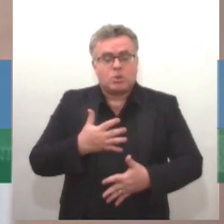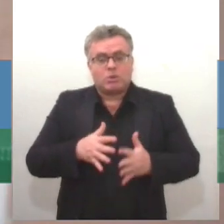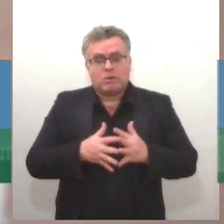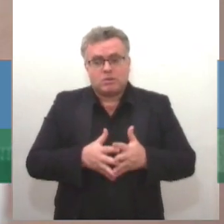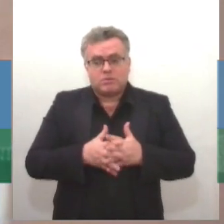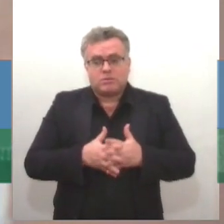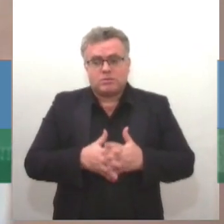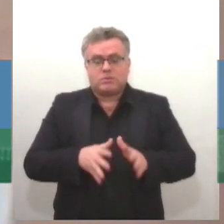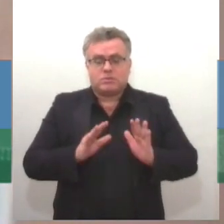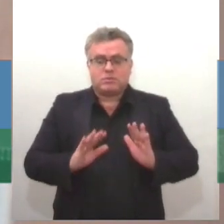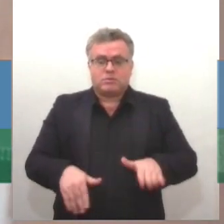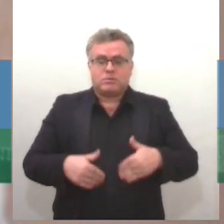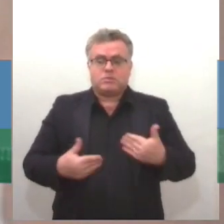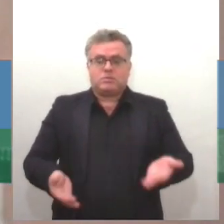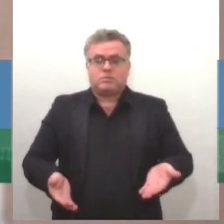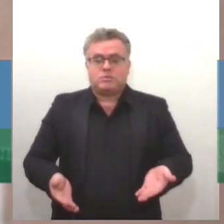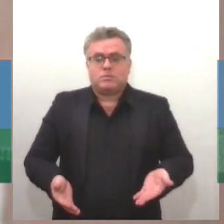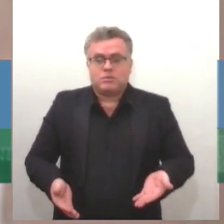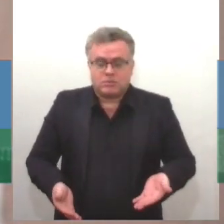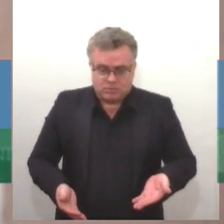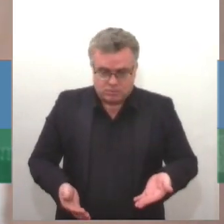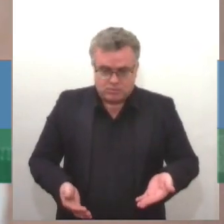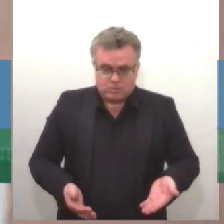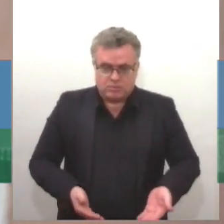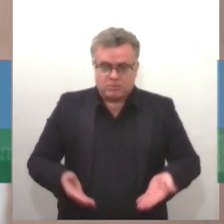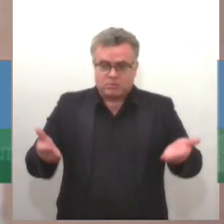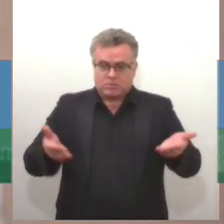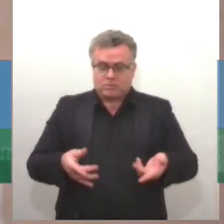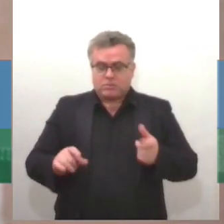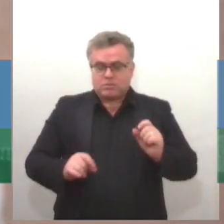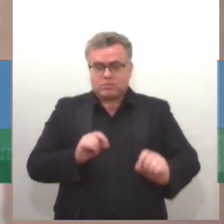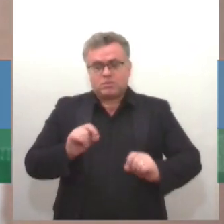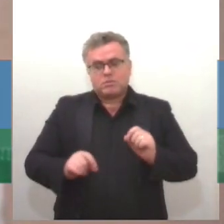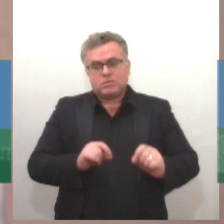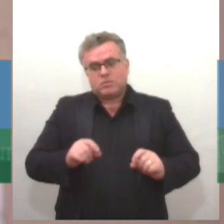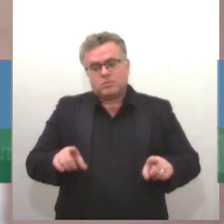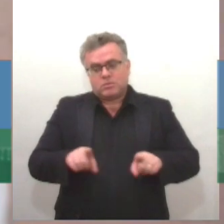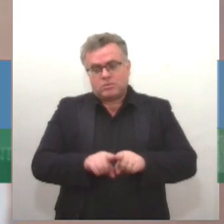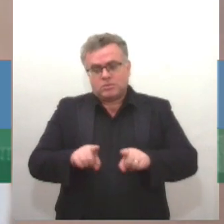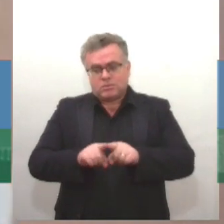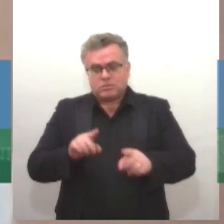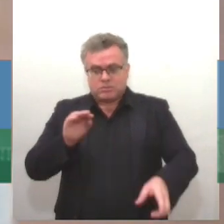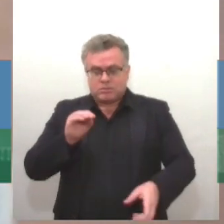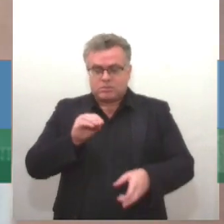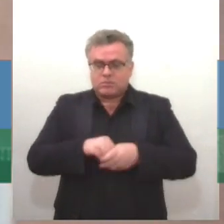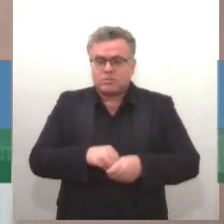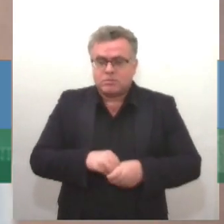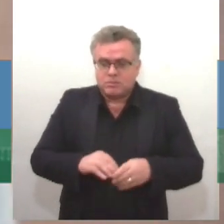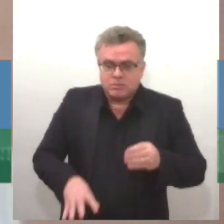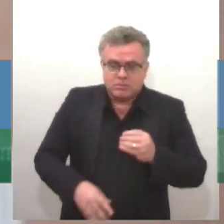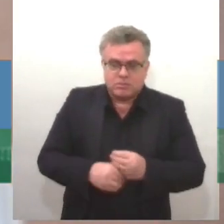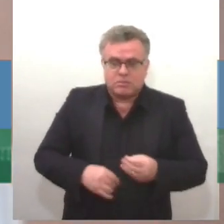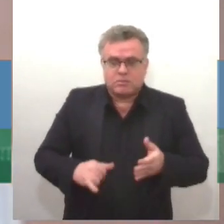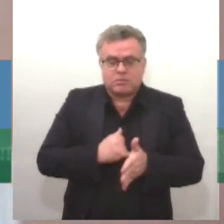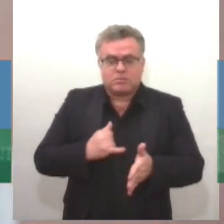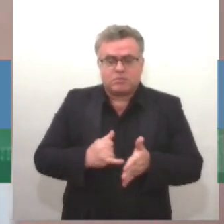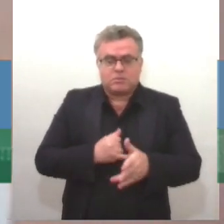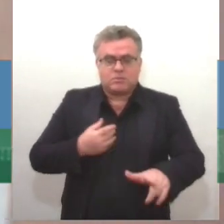sociais. E agora, então, incluindo também contratação de empresas,